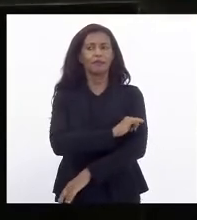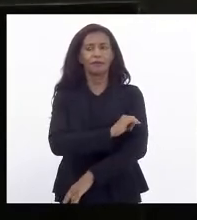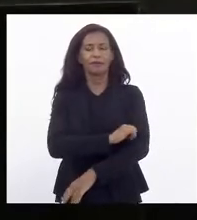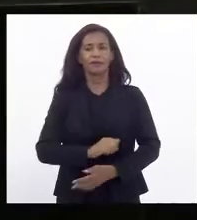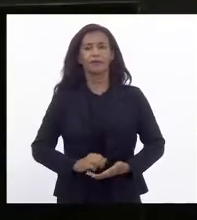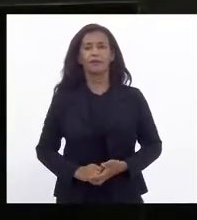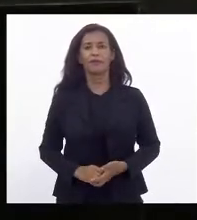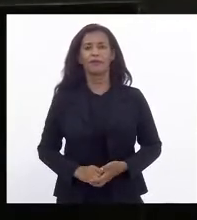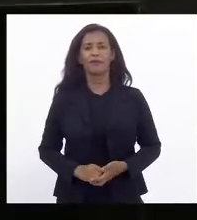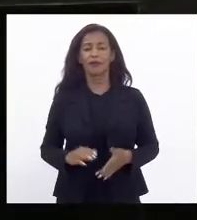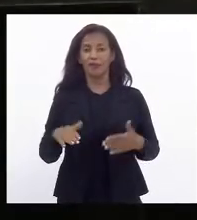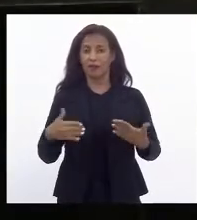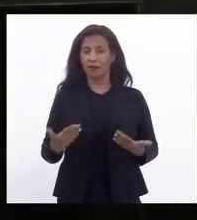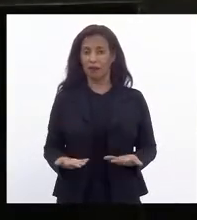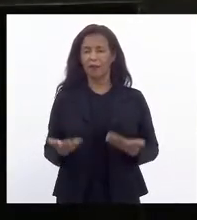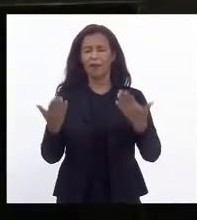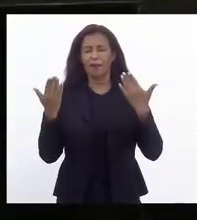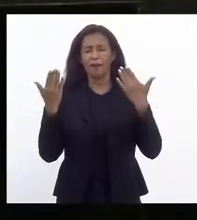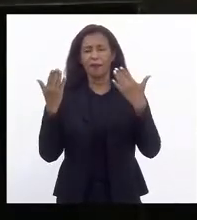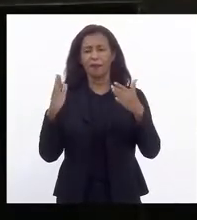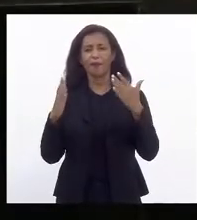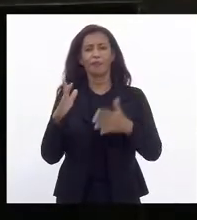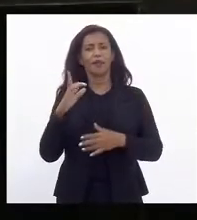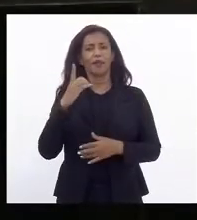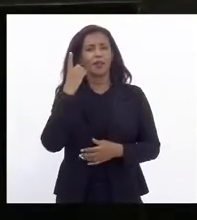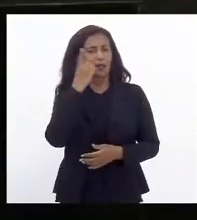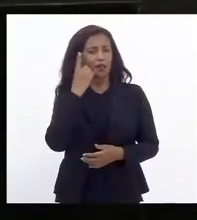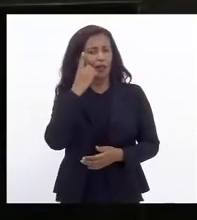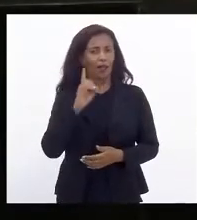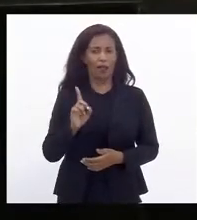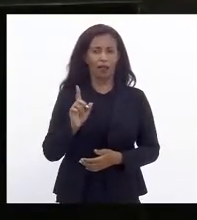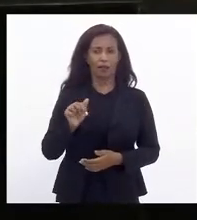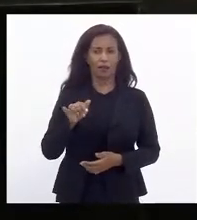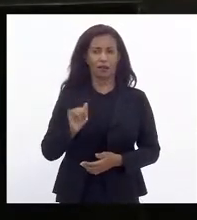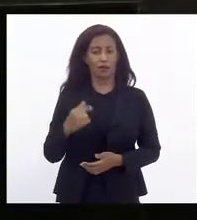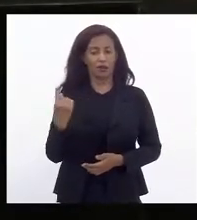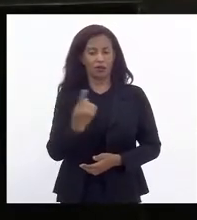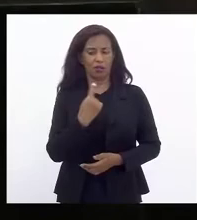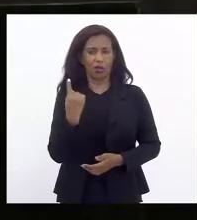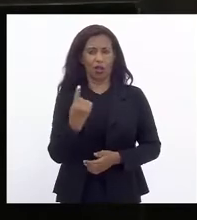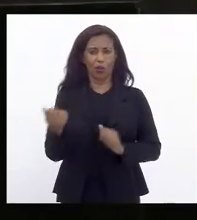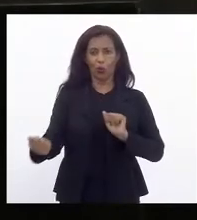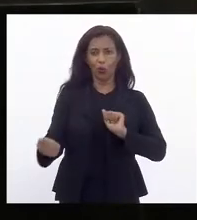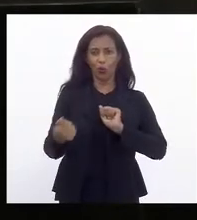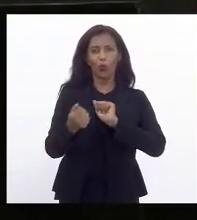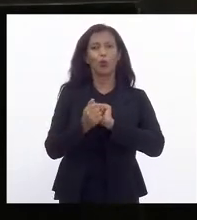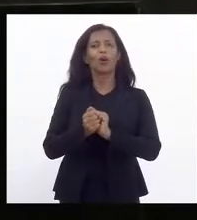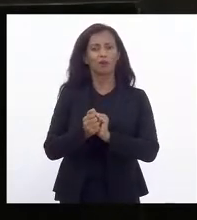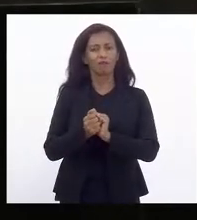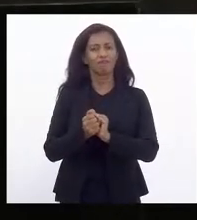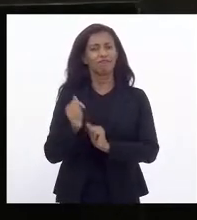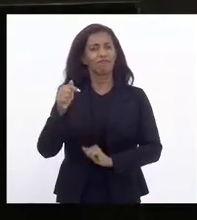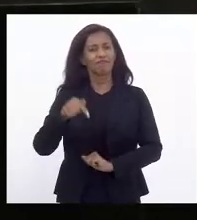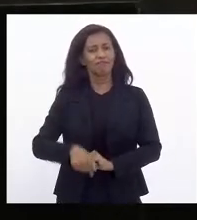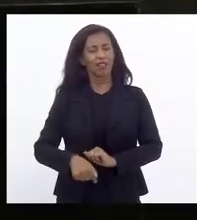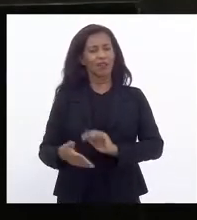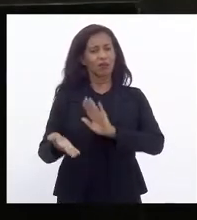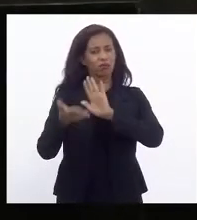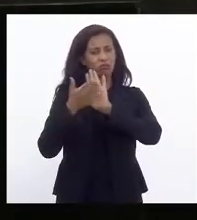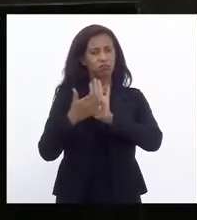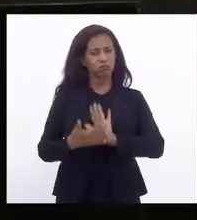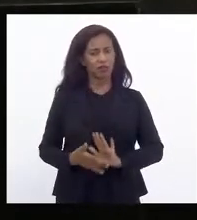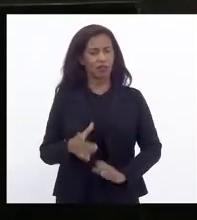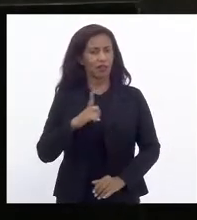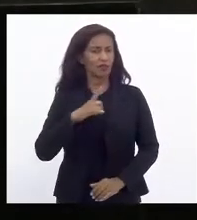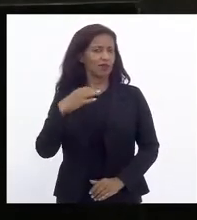Janeiro. Então, parabéns, deputada Dani, e nós estamos juntas, né, nessa proposição, e eu